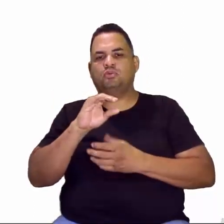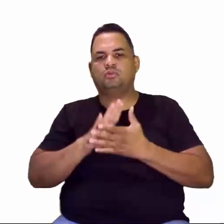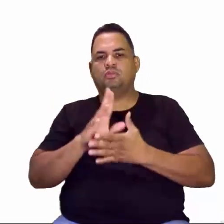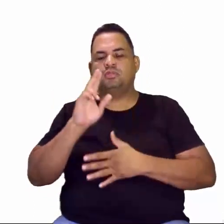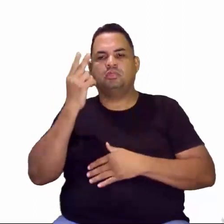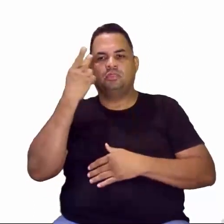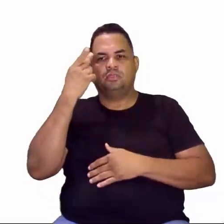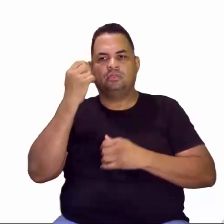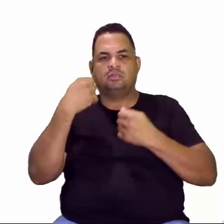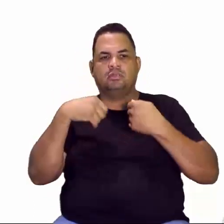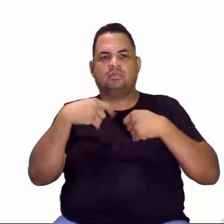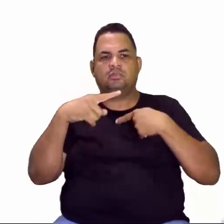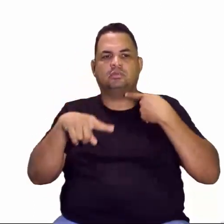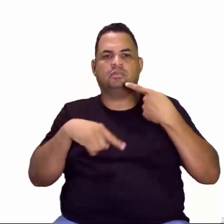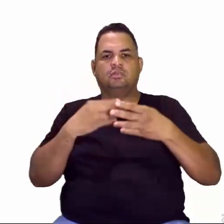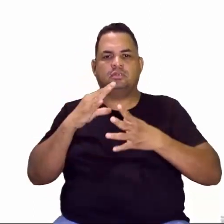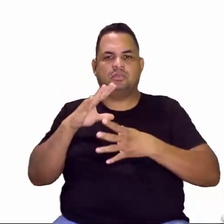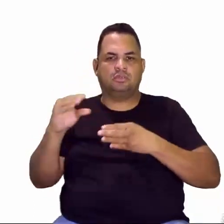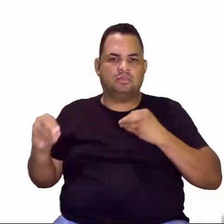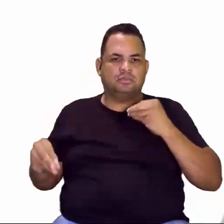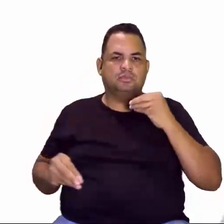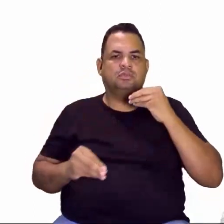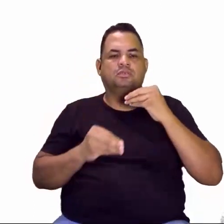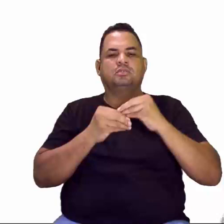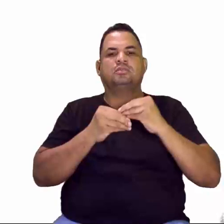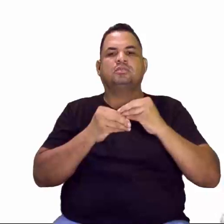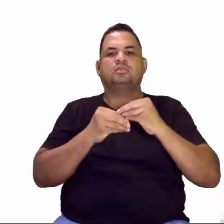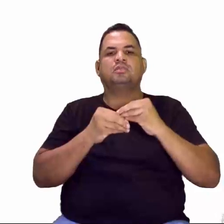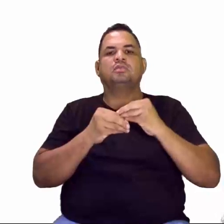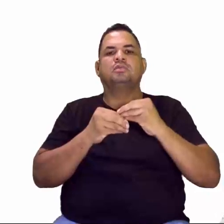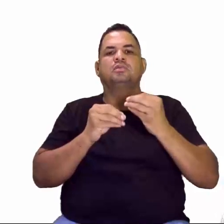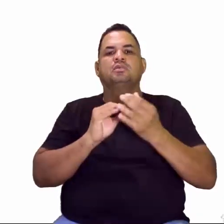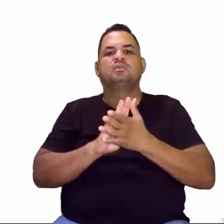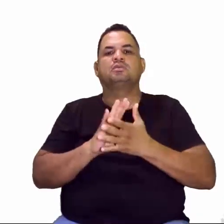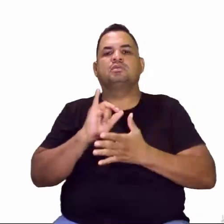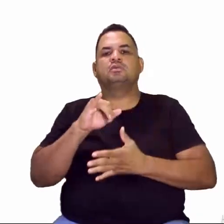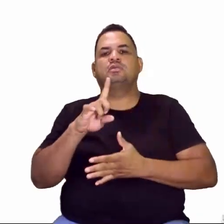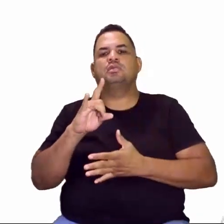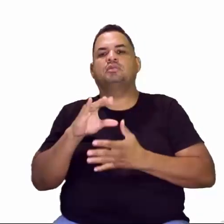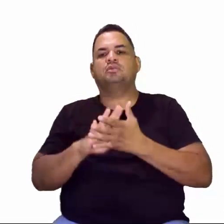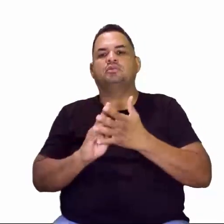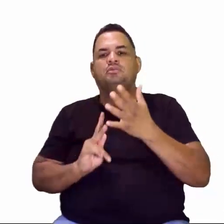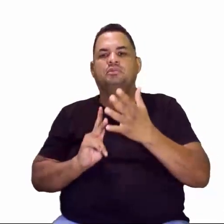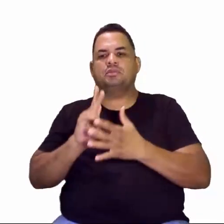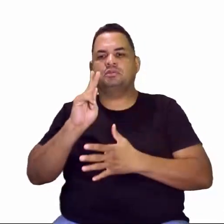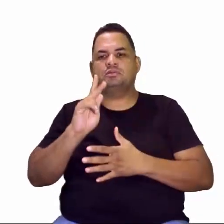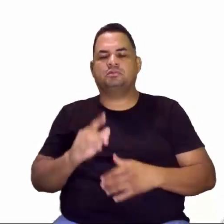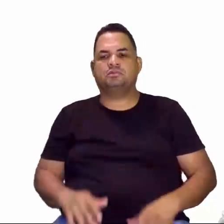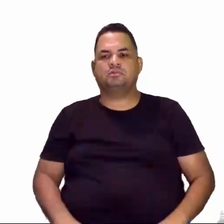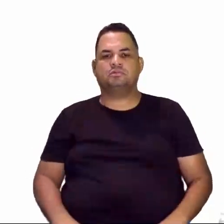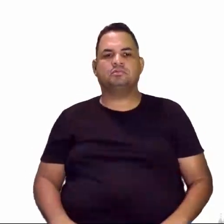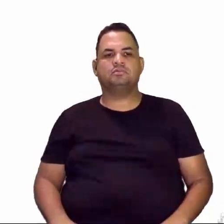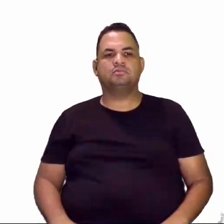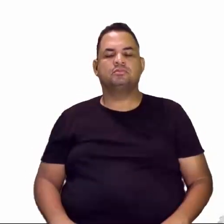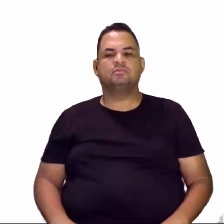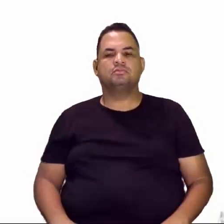sendo necessário depois acrescentá-lo na forma de iodeto de